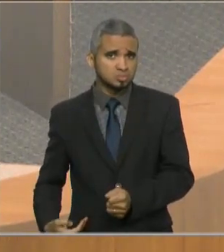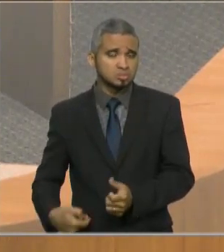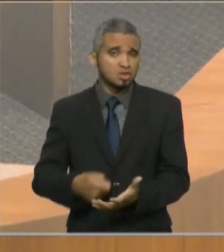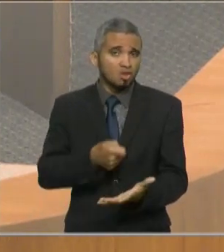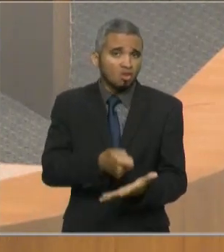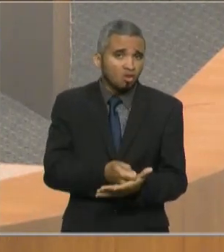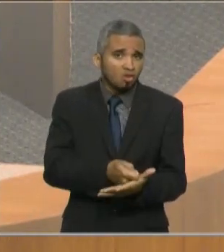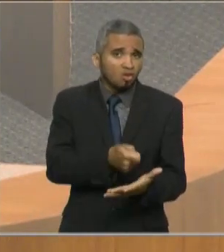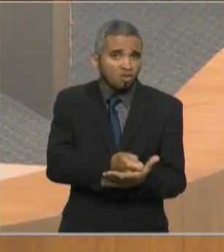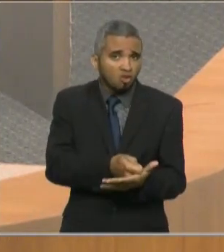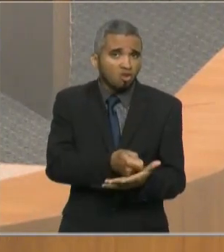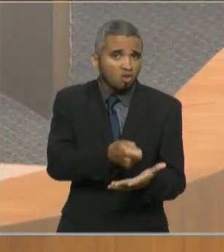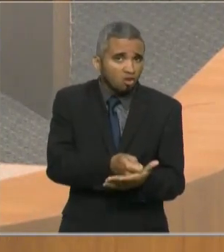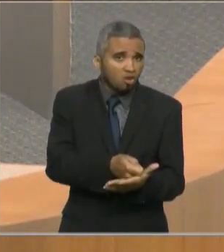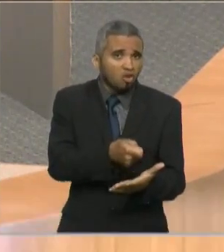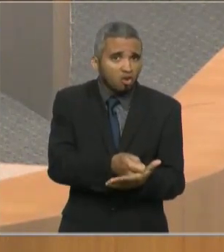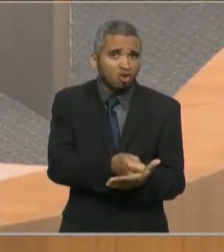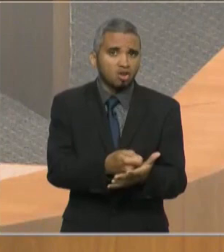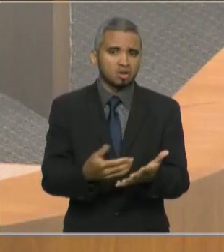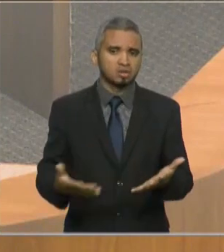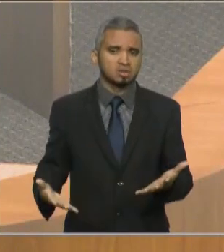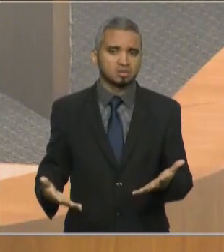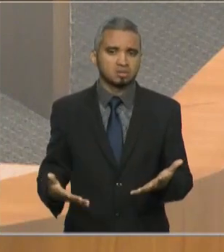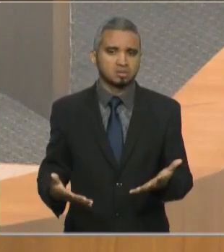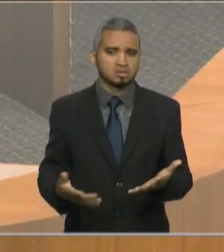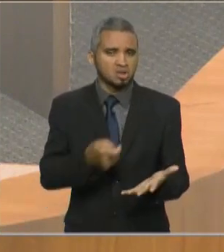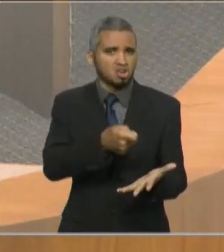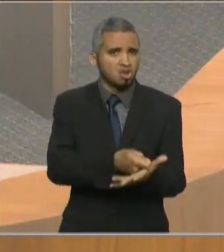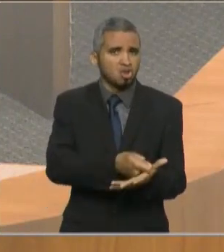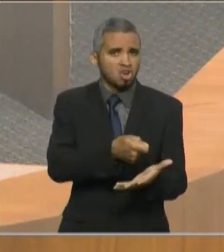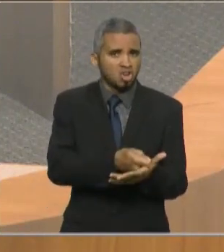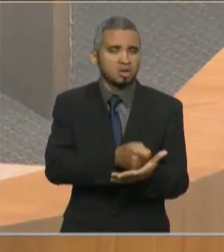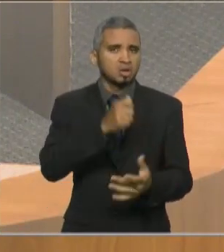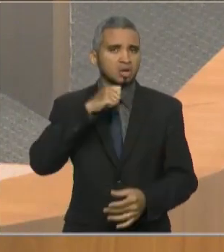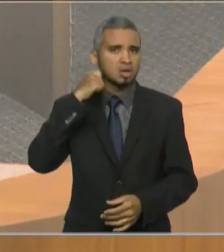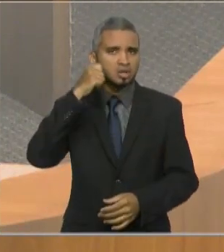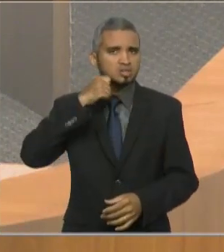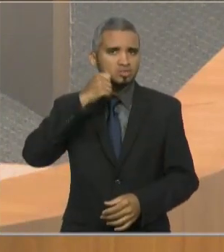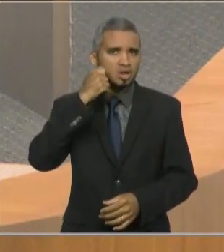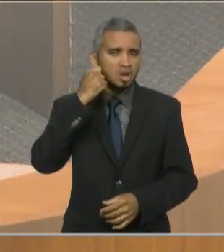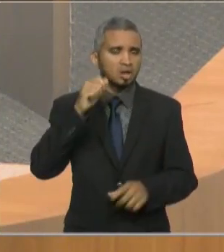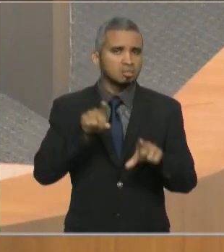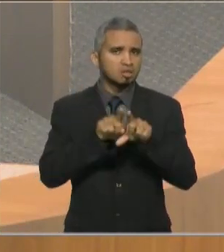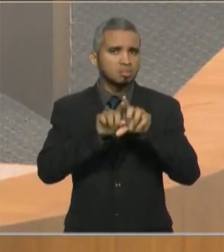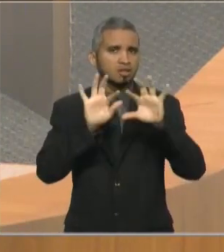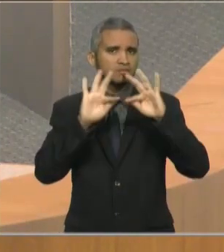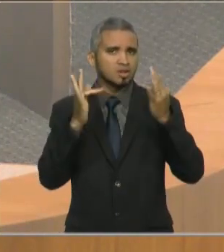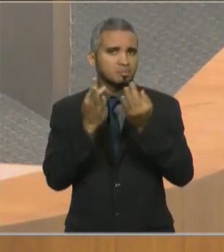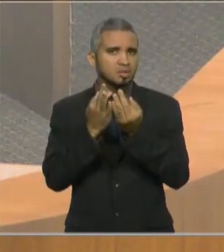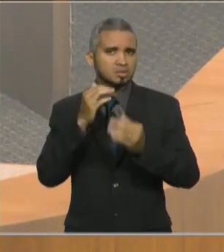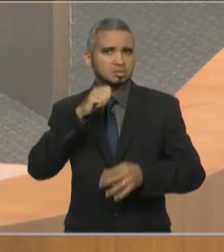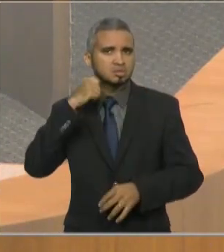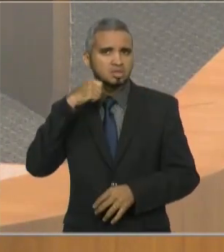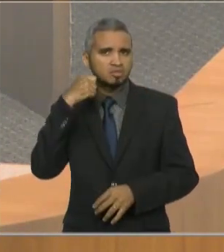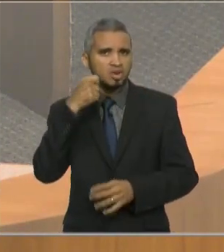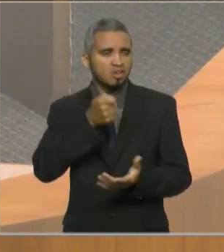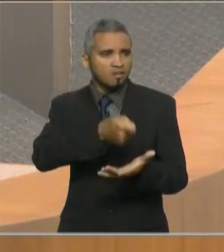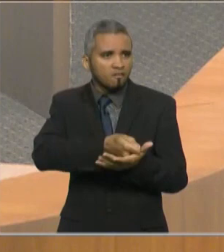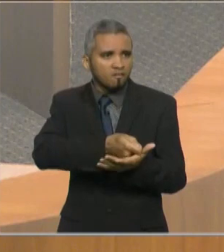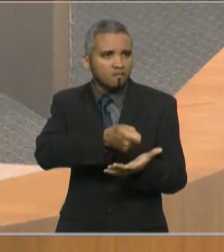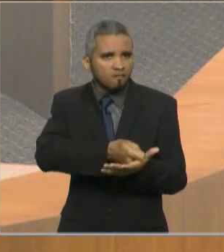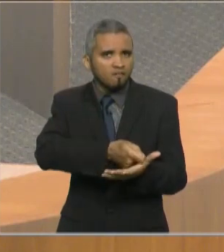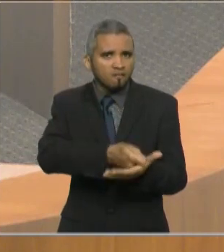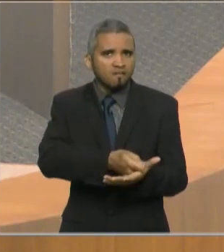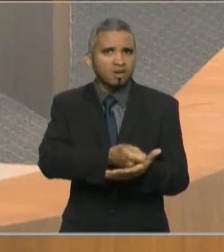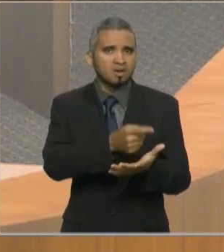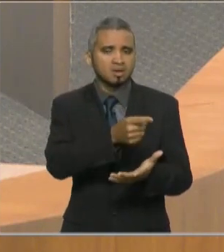obrigando, pressionando advogados ou parentes de advogados para não se